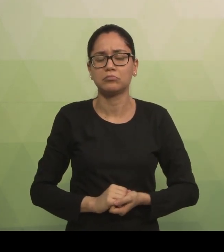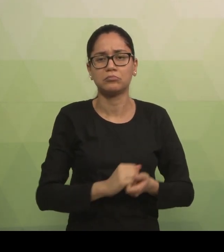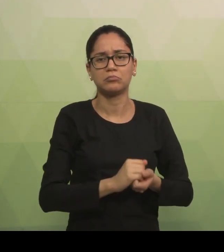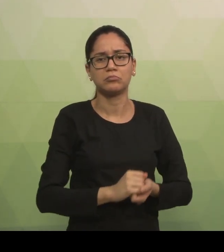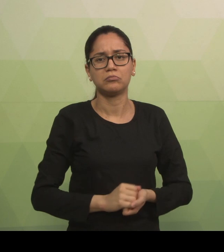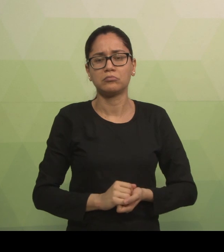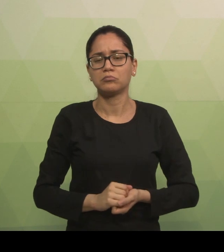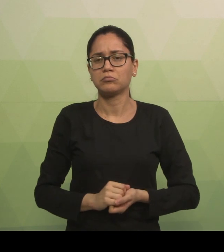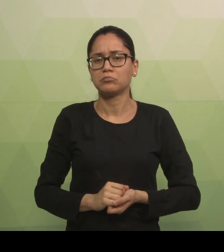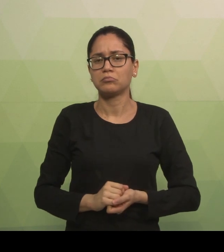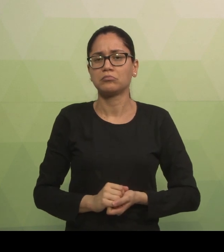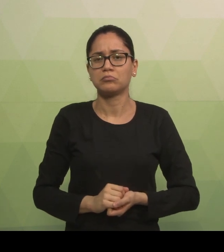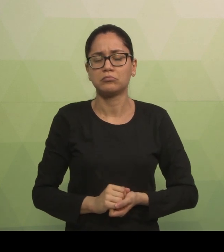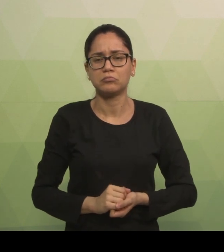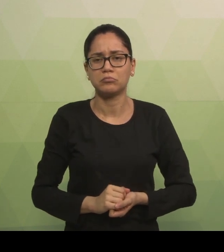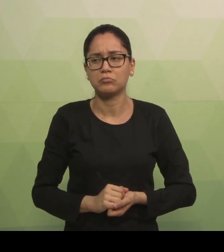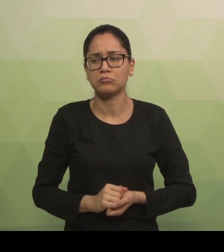uma interface.